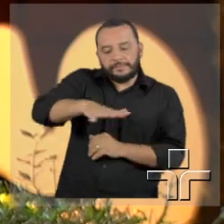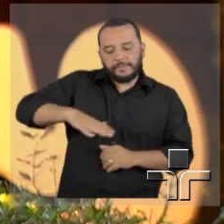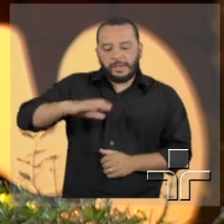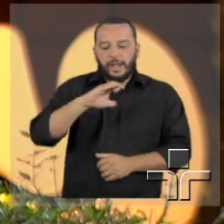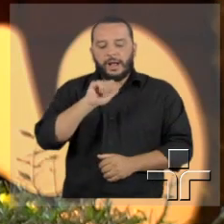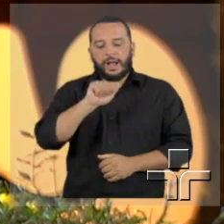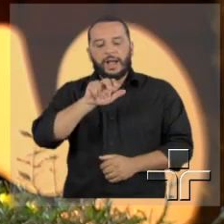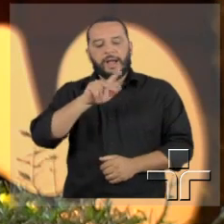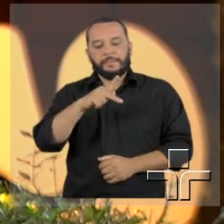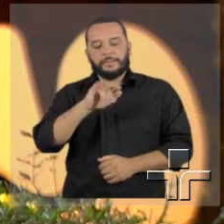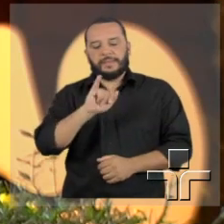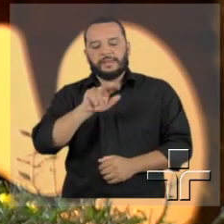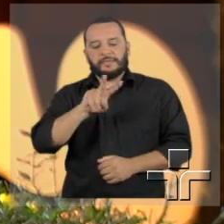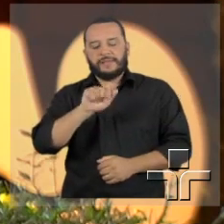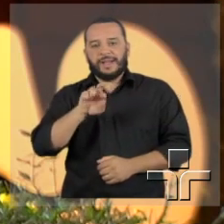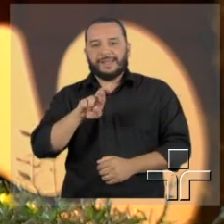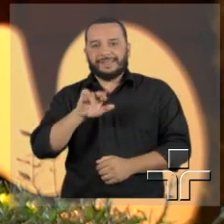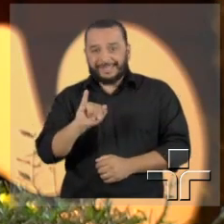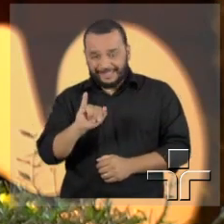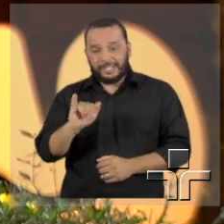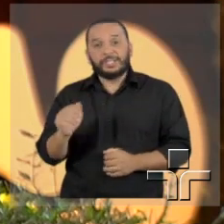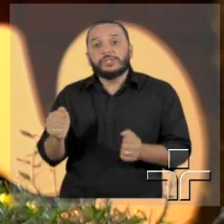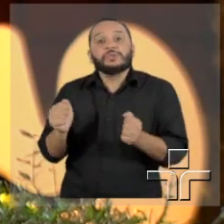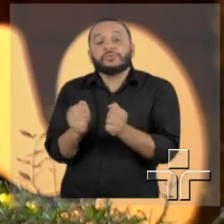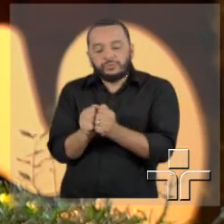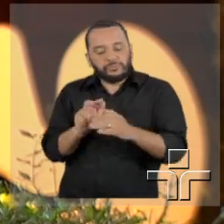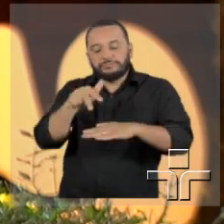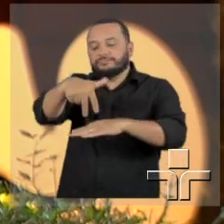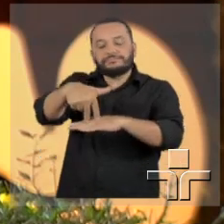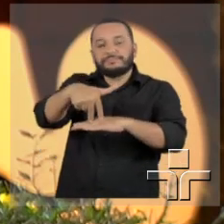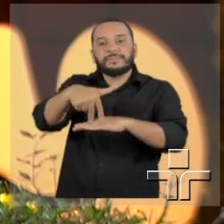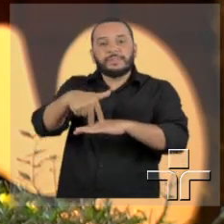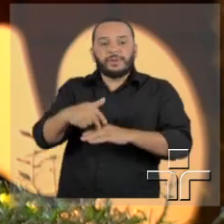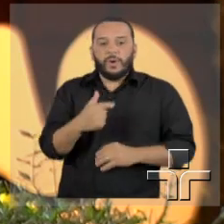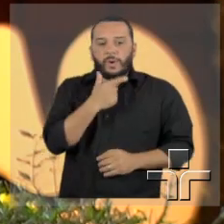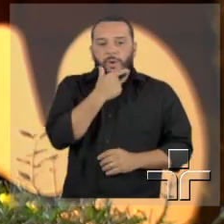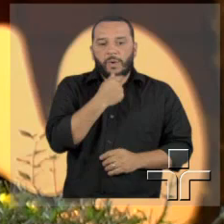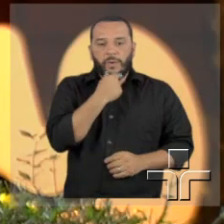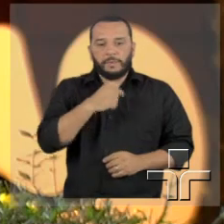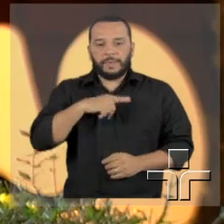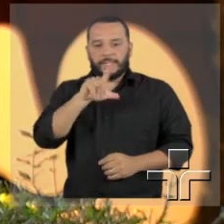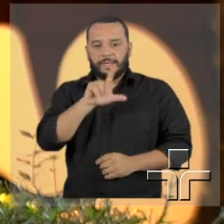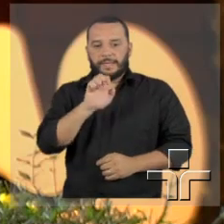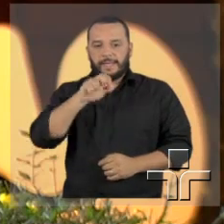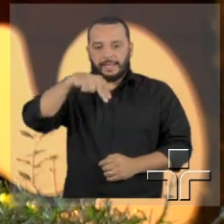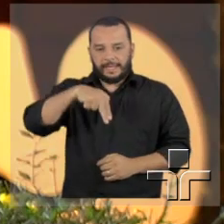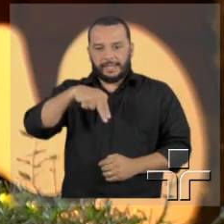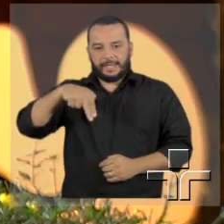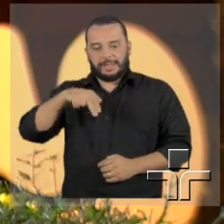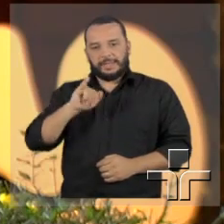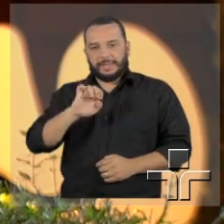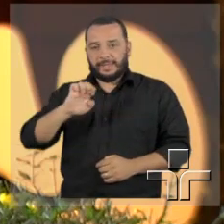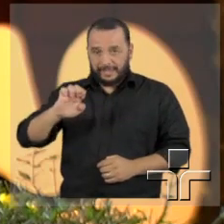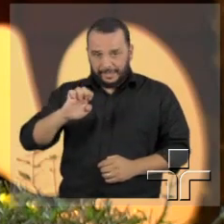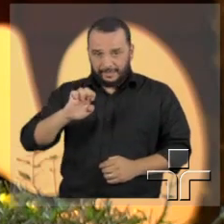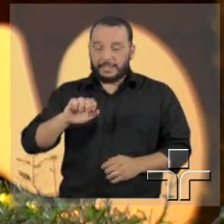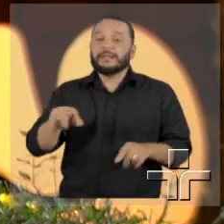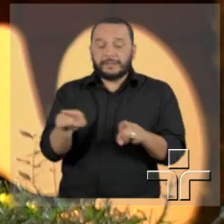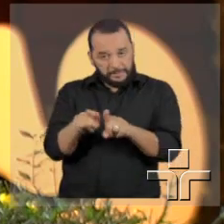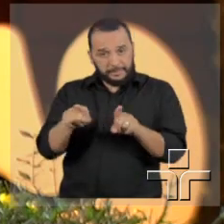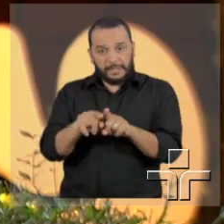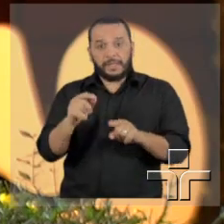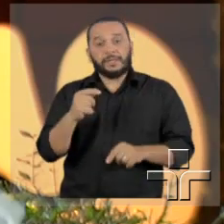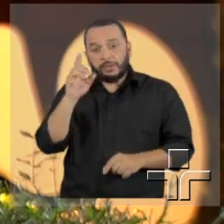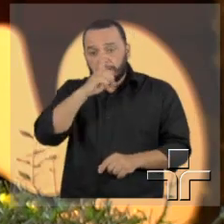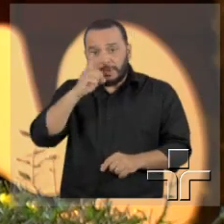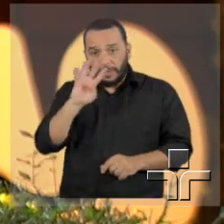um convidado muito especial, o cantor e compositor Lenine. E no domingo, também às 4h30 da tarde, a Jazz Sinfônica